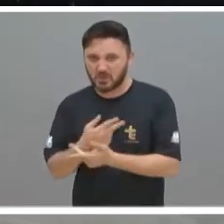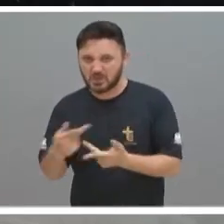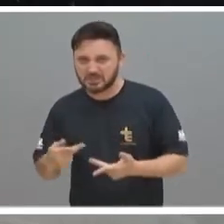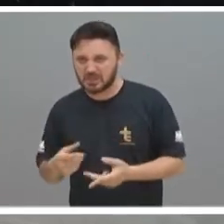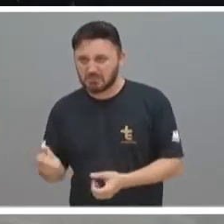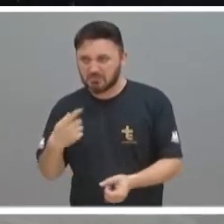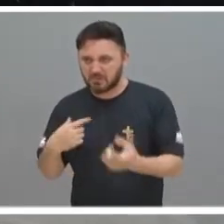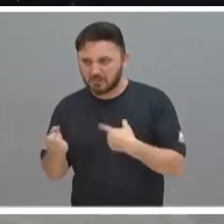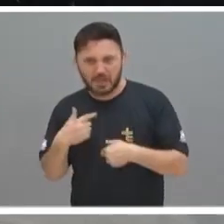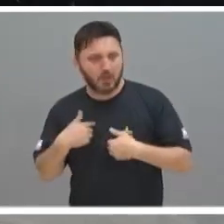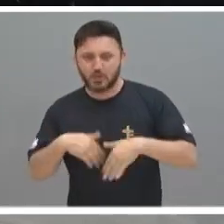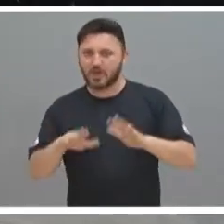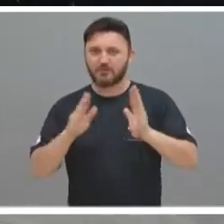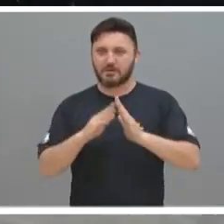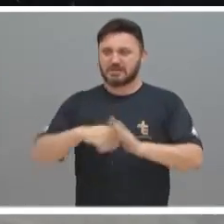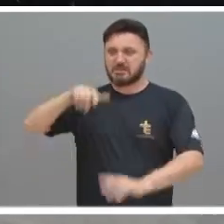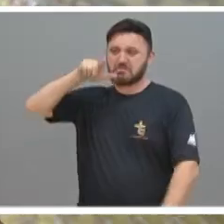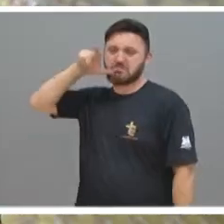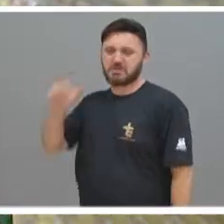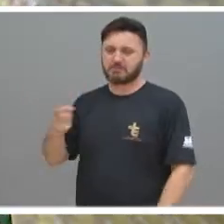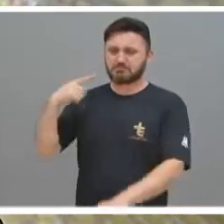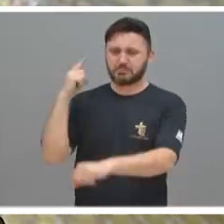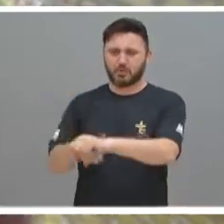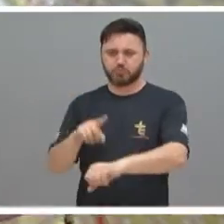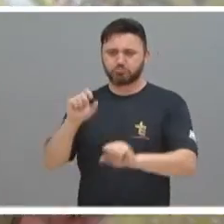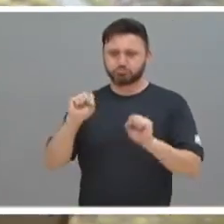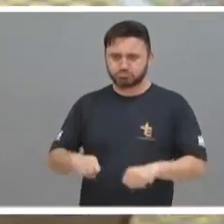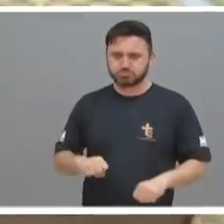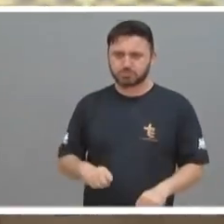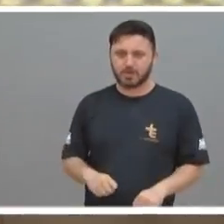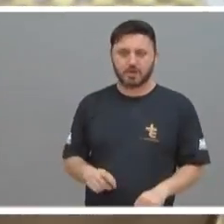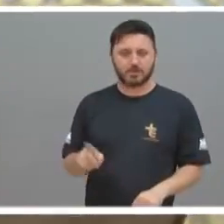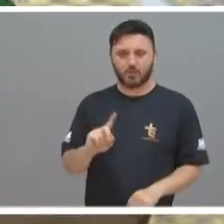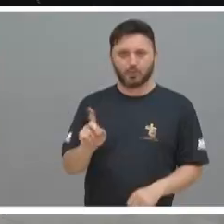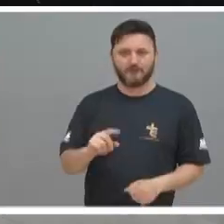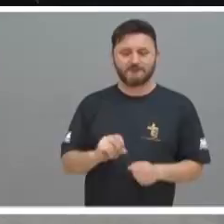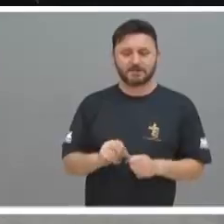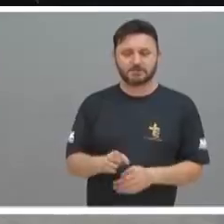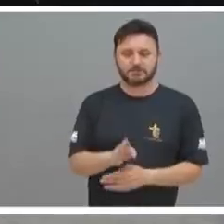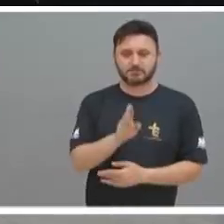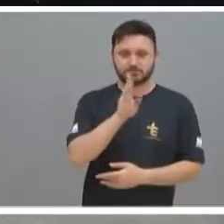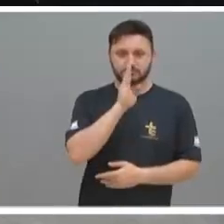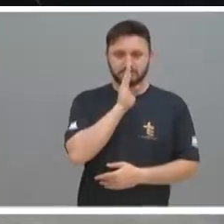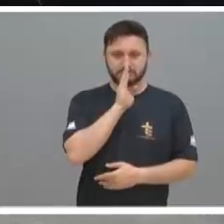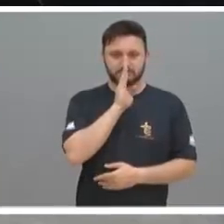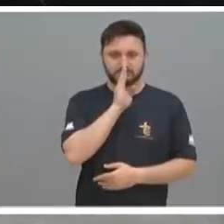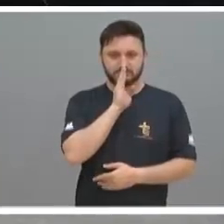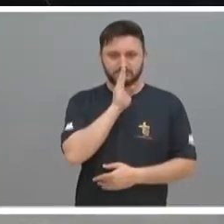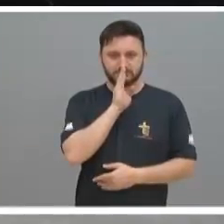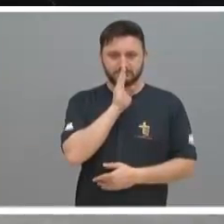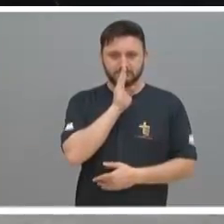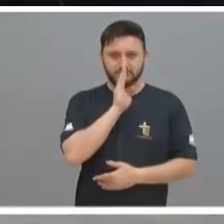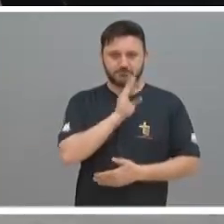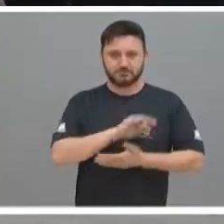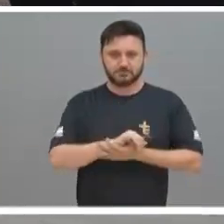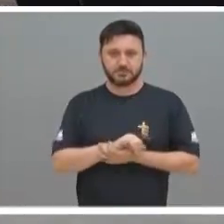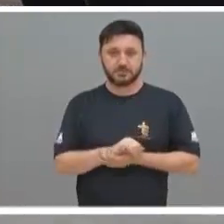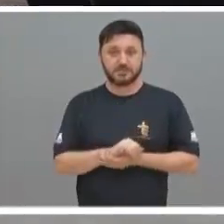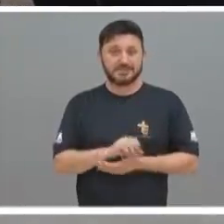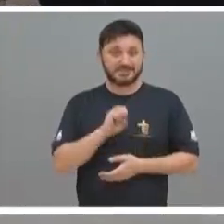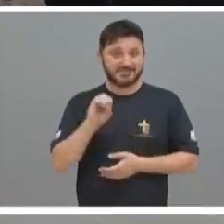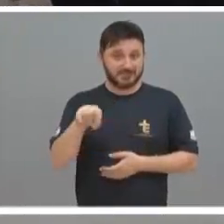Tem mais, segunda leitura, tu és o Filho do Deus vivo, então, tenha